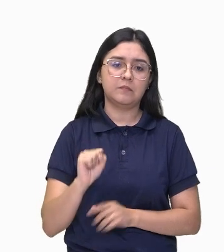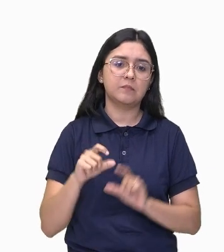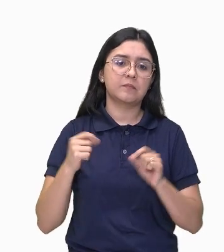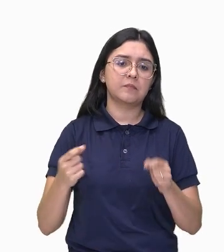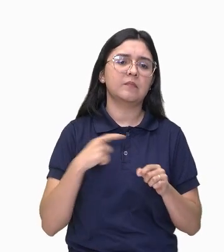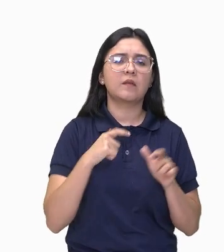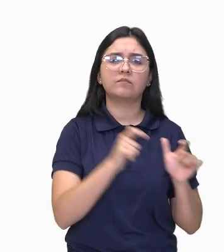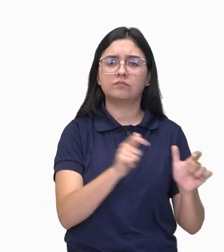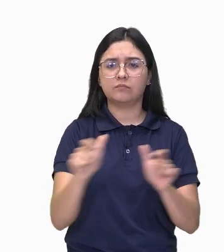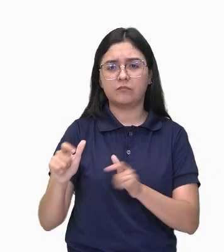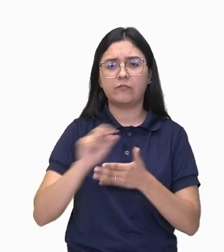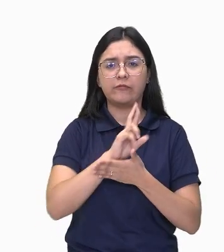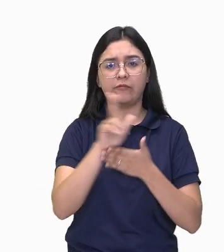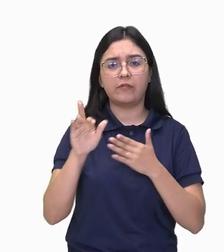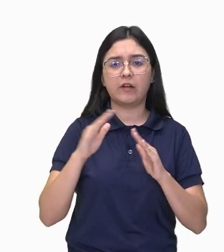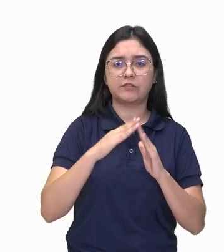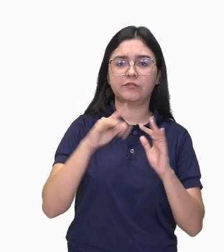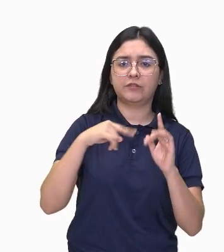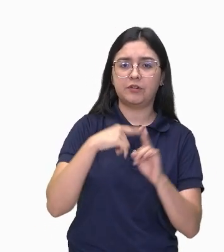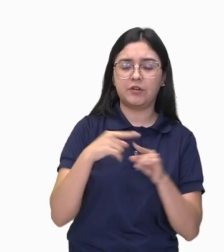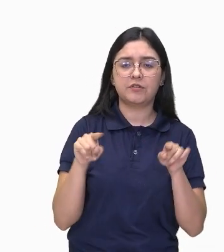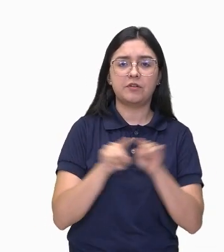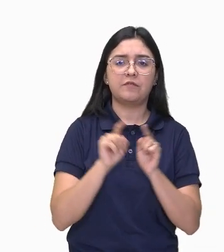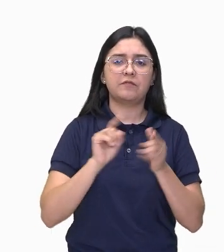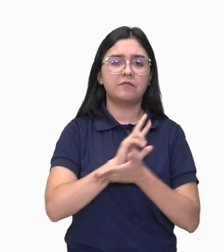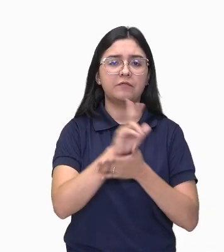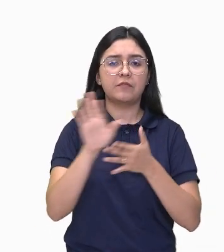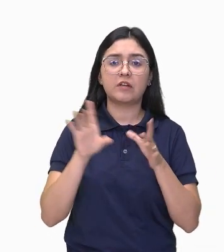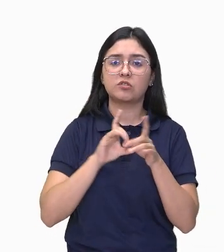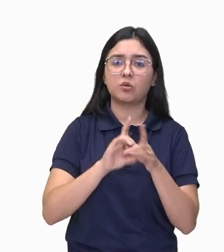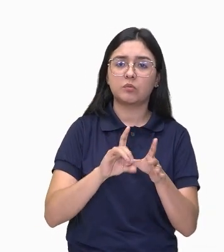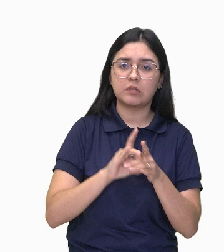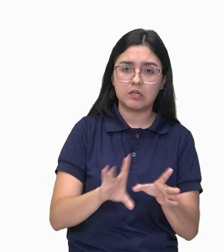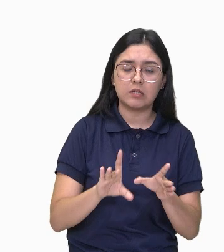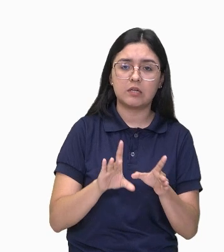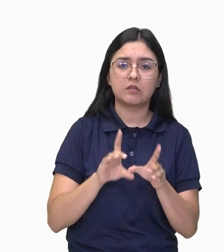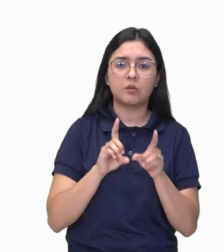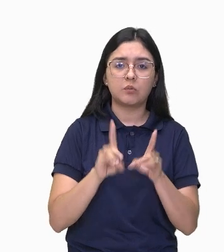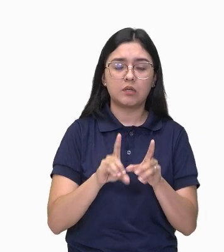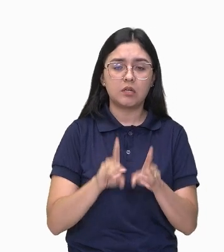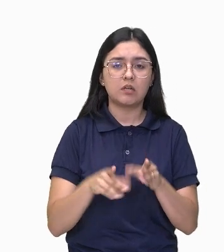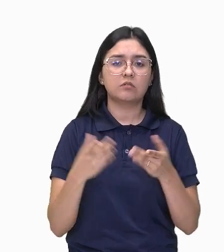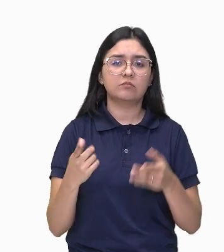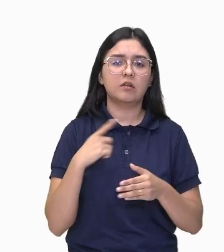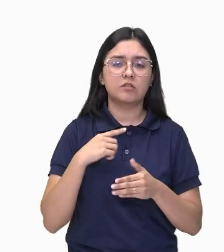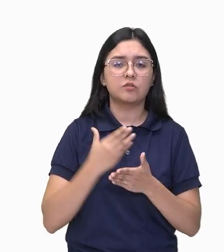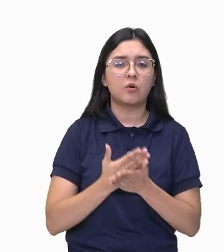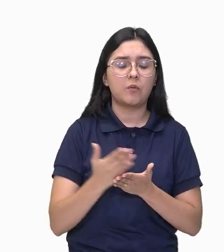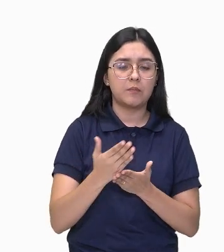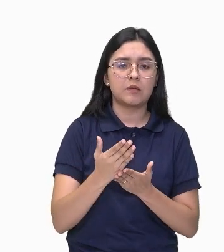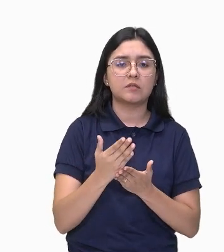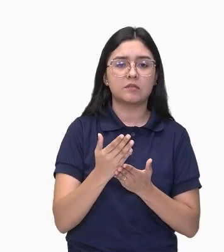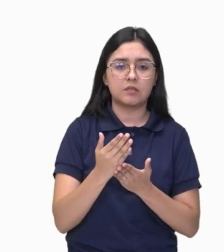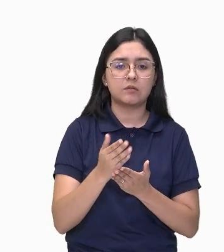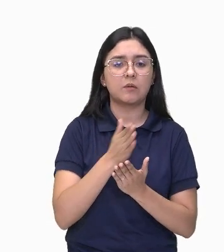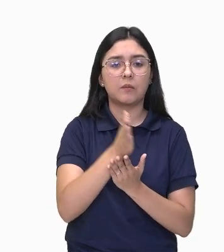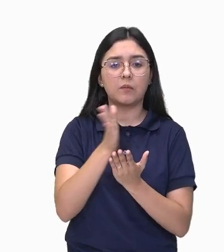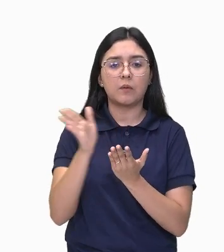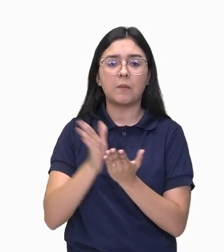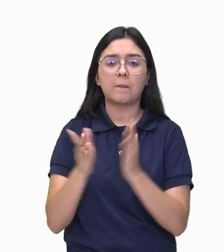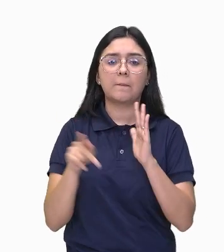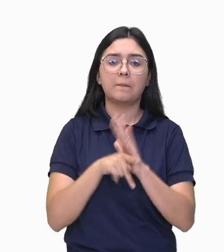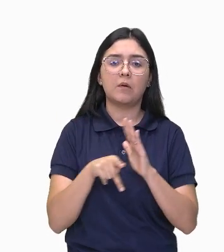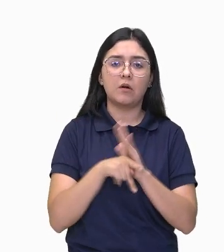várias igrejas, várias doutrinas, várias religiões surgiram como ramificações ali